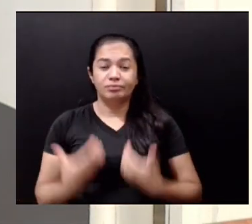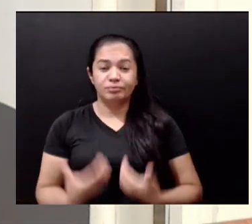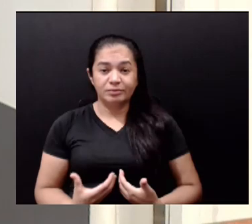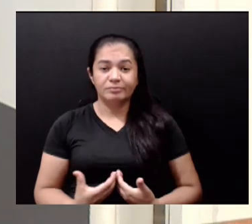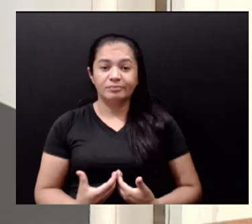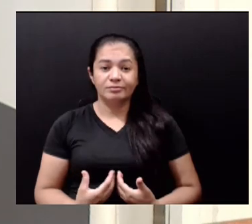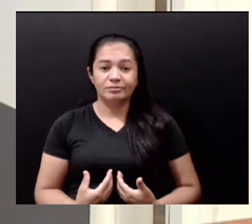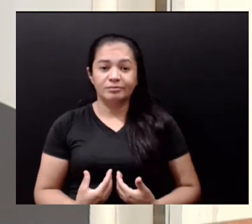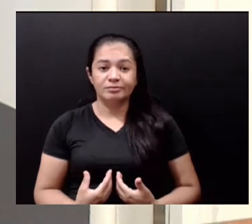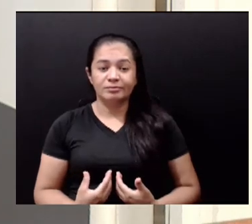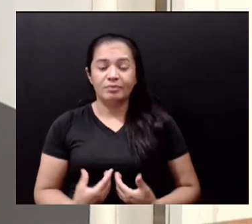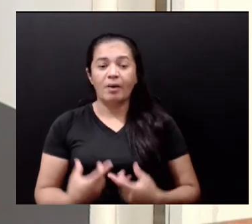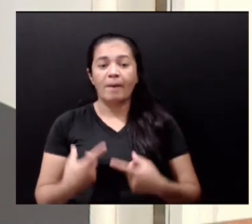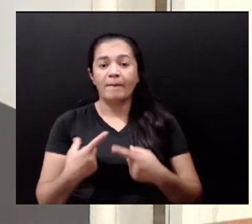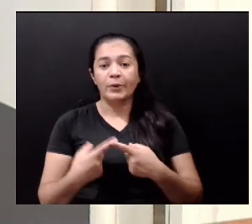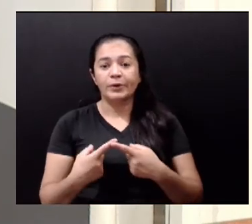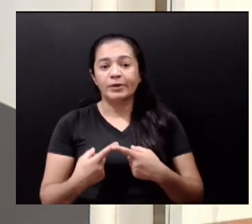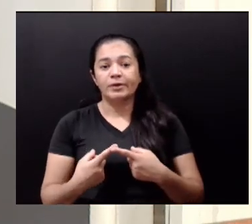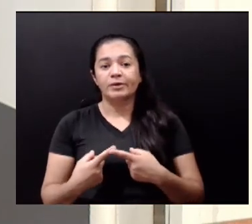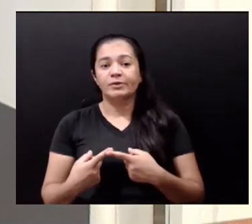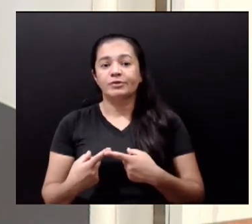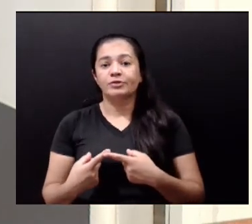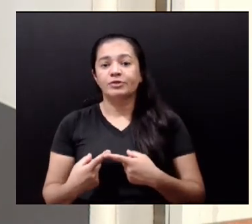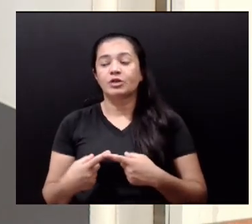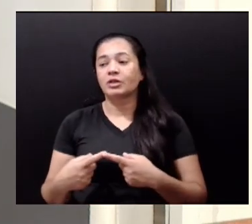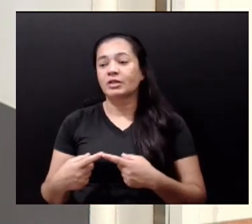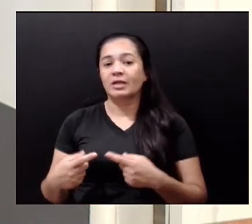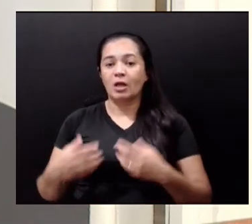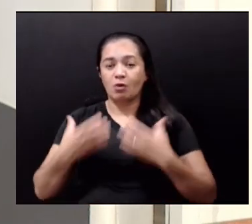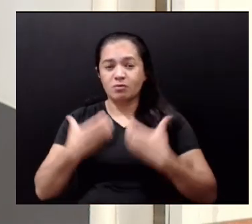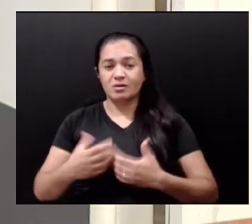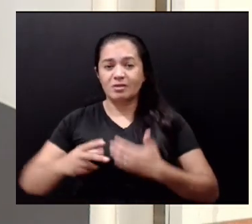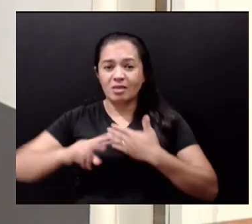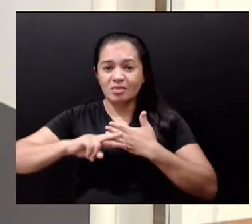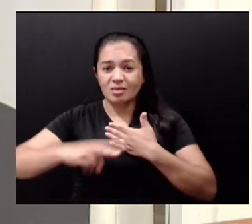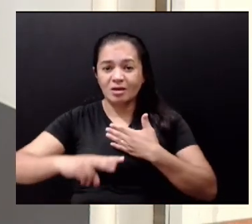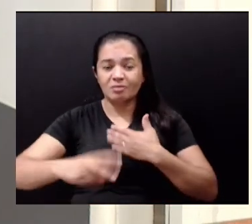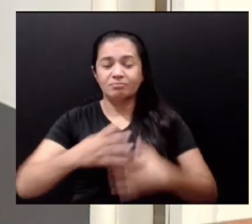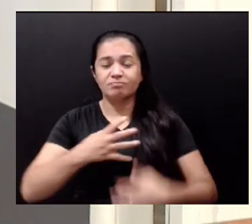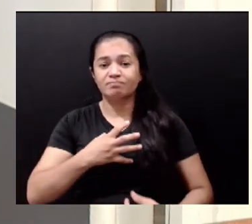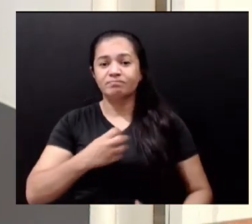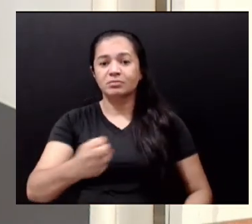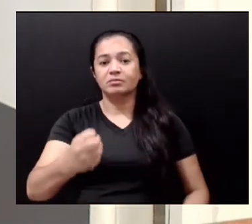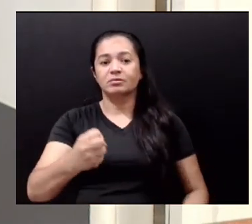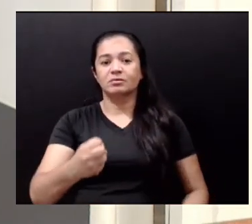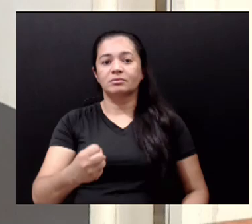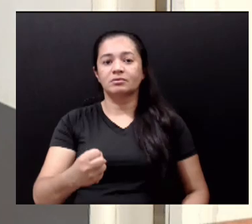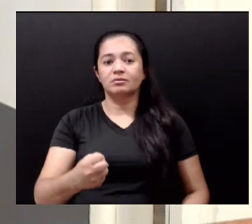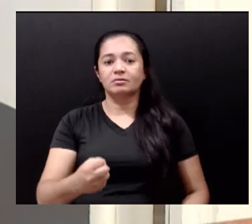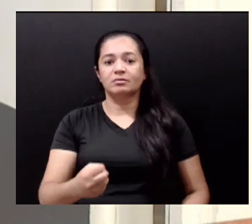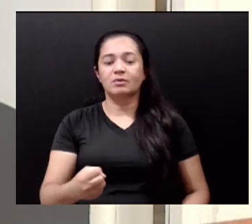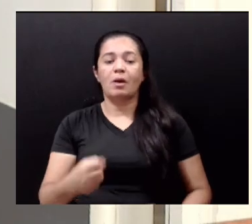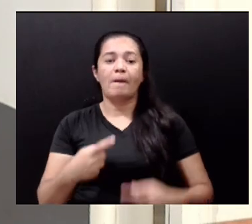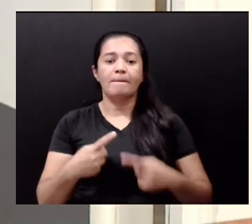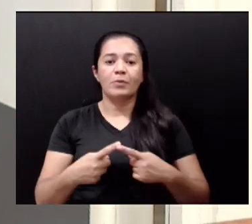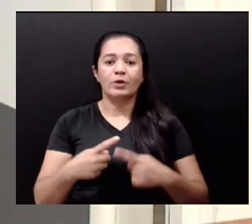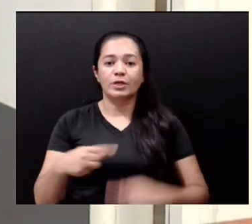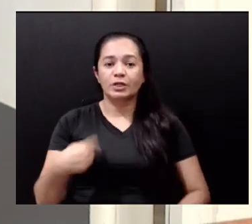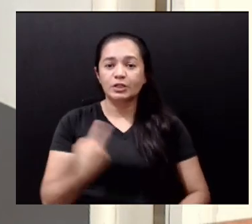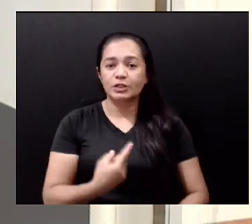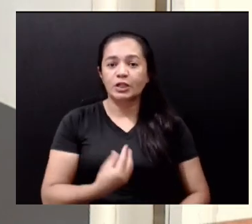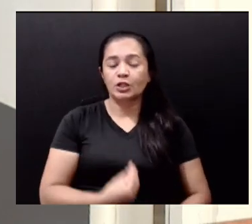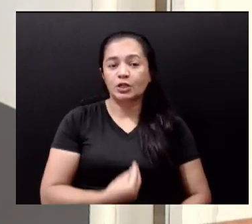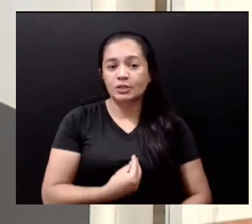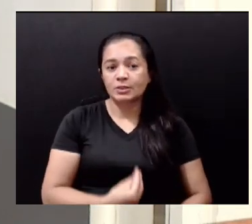da exaustão, né? Que leva ao suicídio, mas é um cansaço, né? Na militância, na nossa vida enquanto mulheres, nos